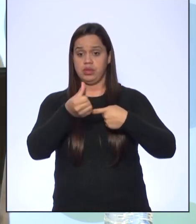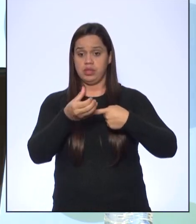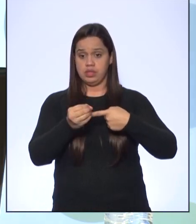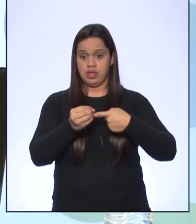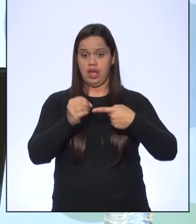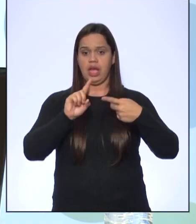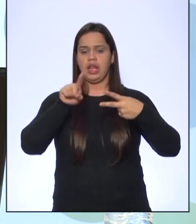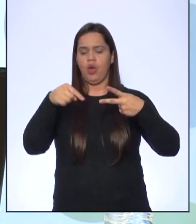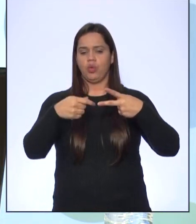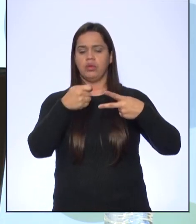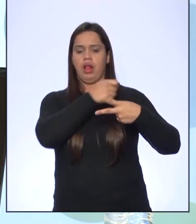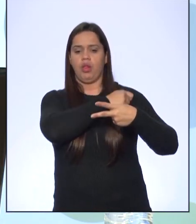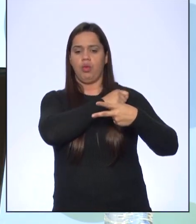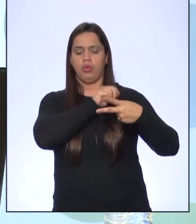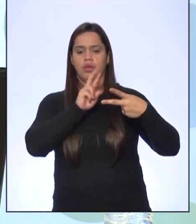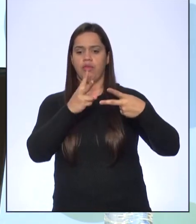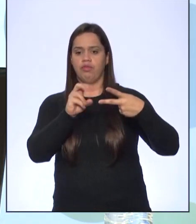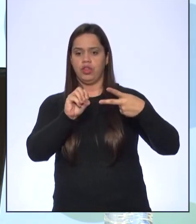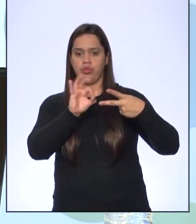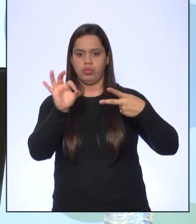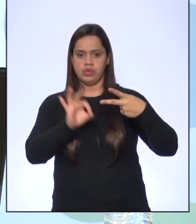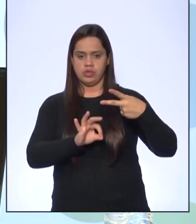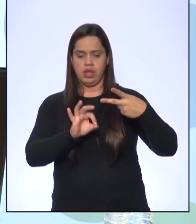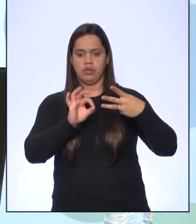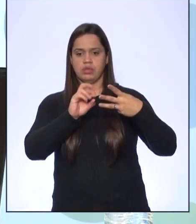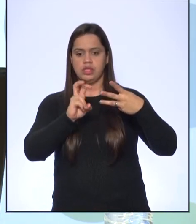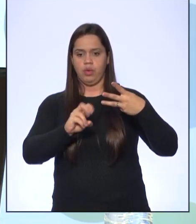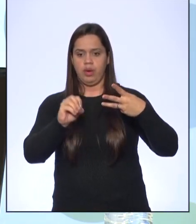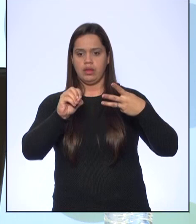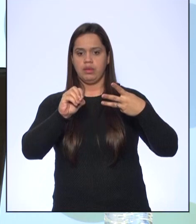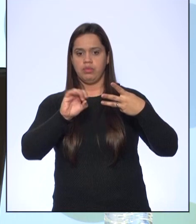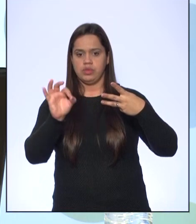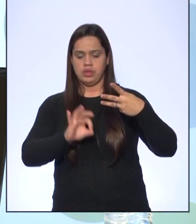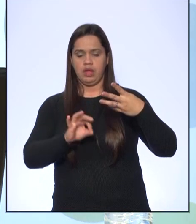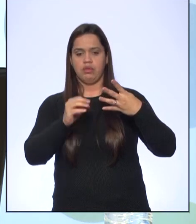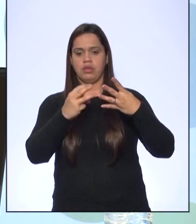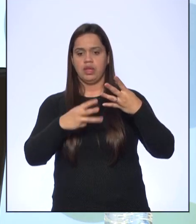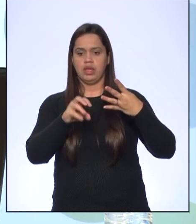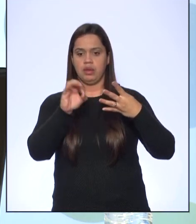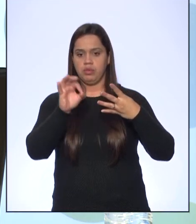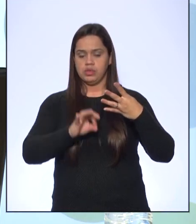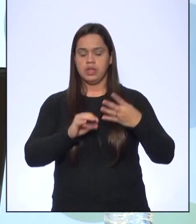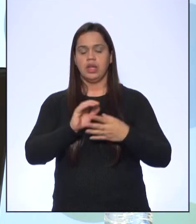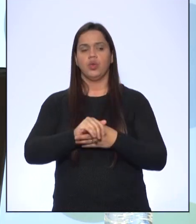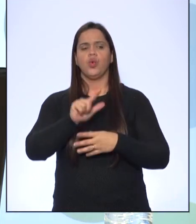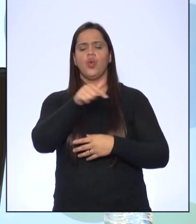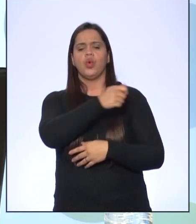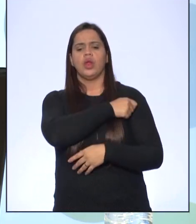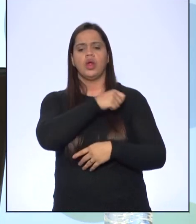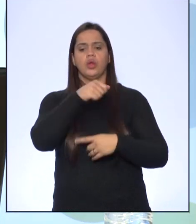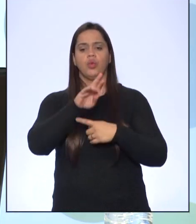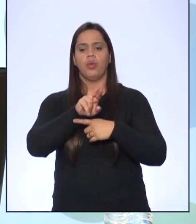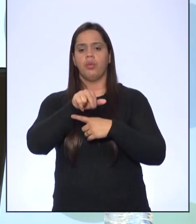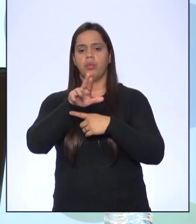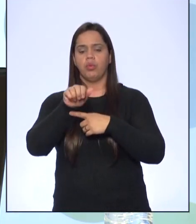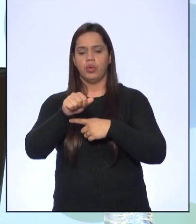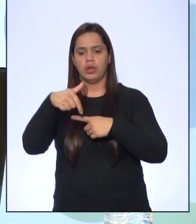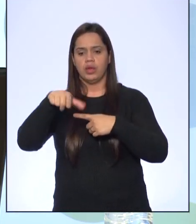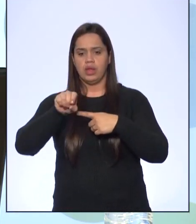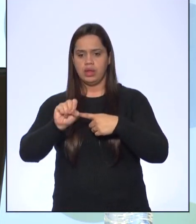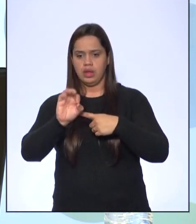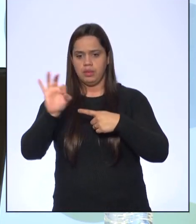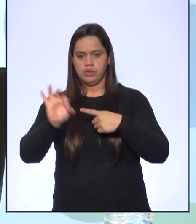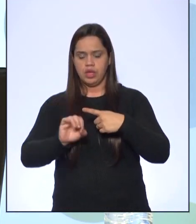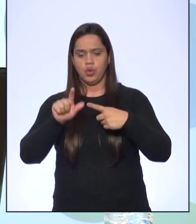a Jennifer responderam 20%, 50% e 30%. Boa. Bruna, 70%. Lucas